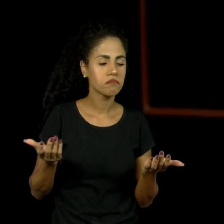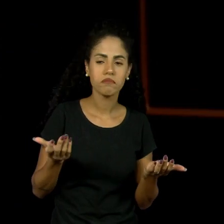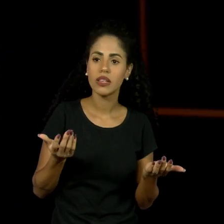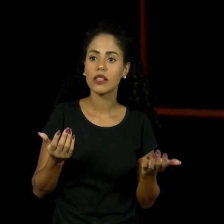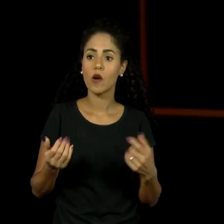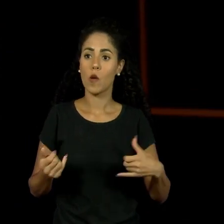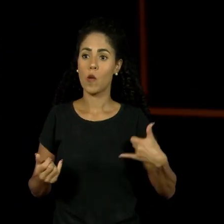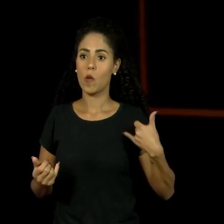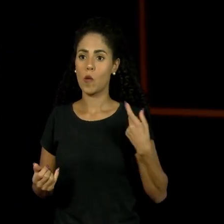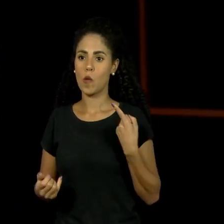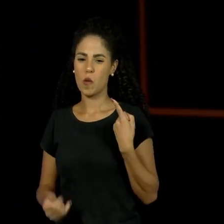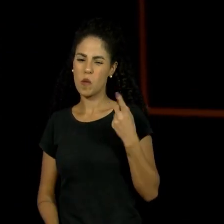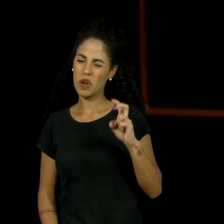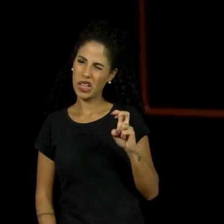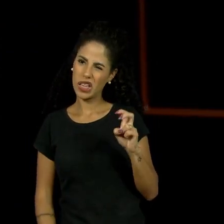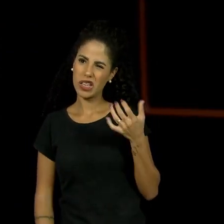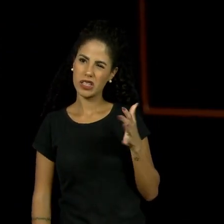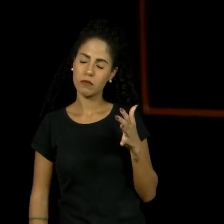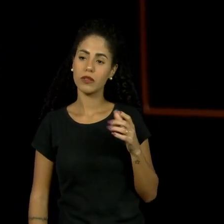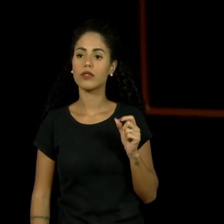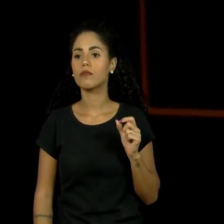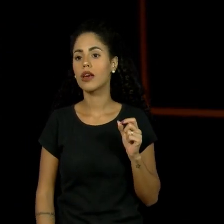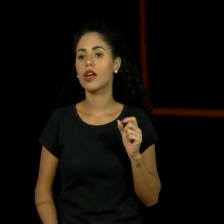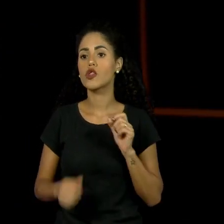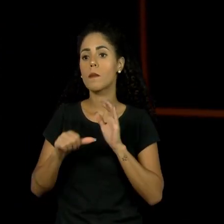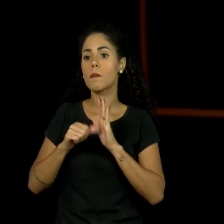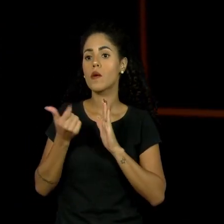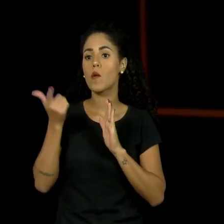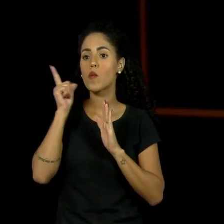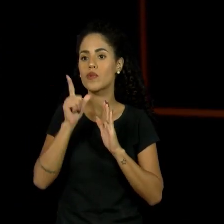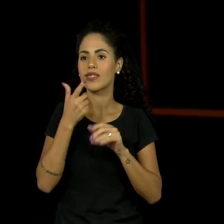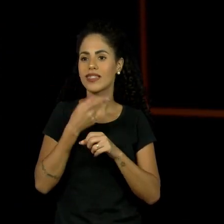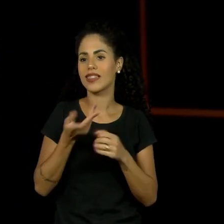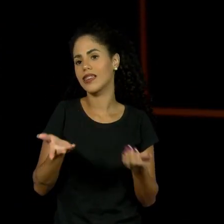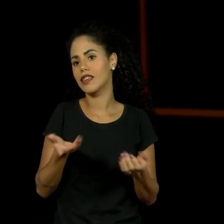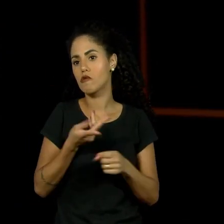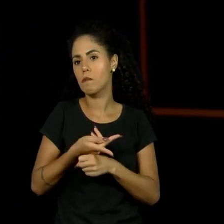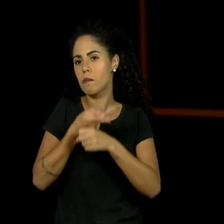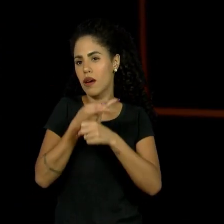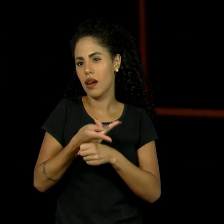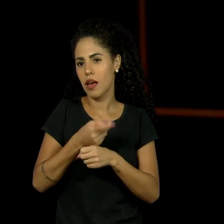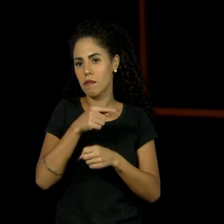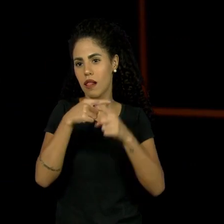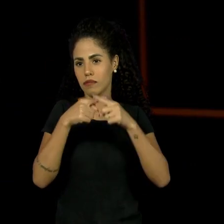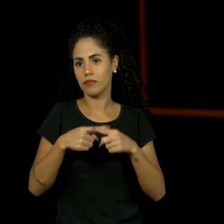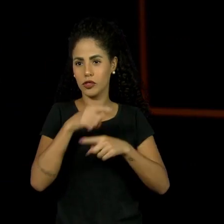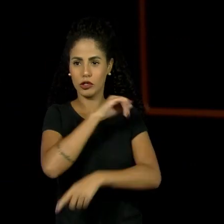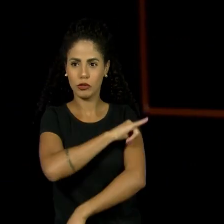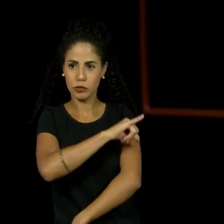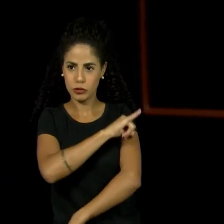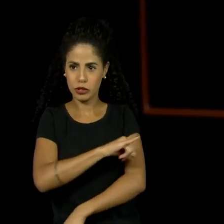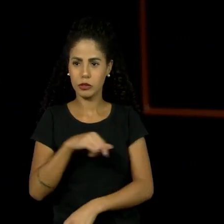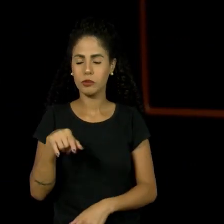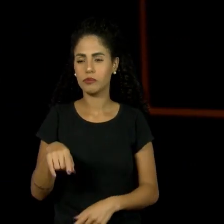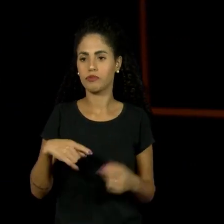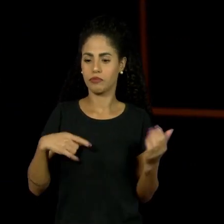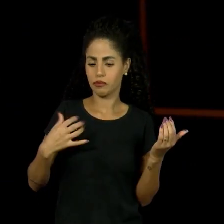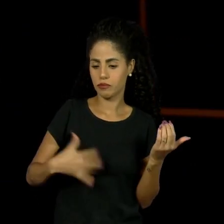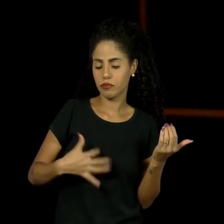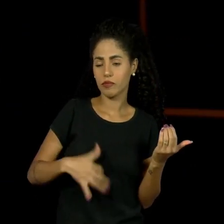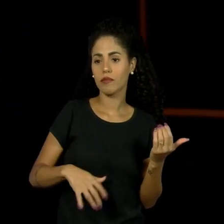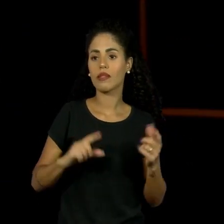ganhei meu primeiro concurso de violão, né, no Rio de Janeiro, e